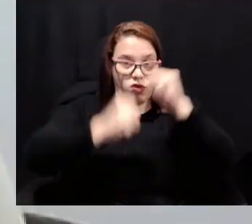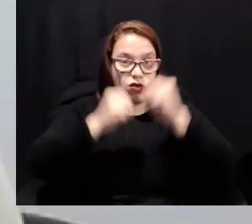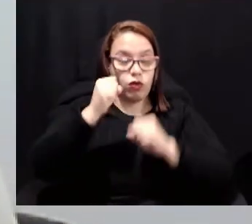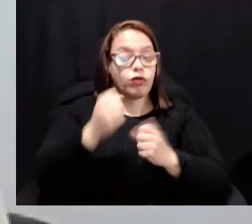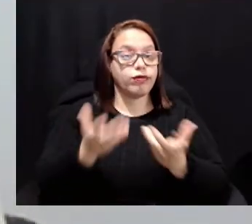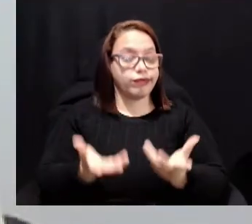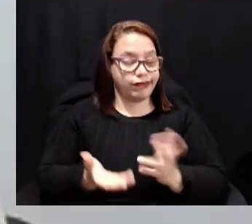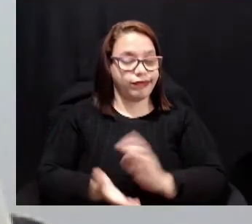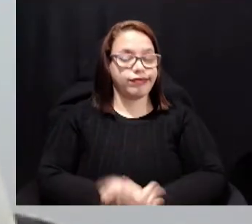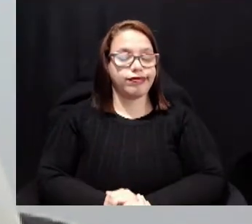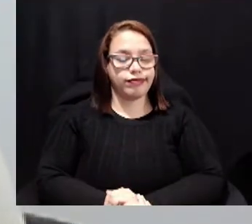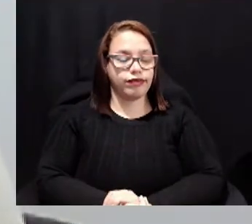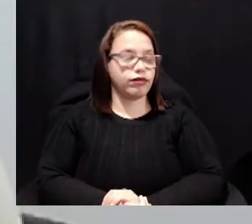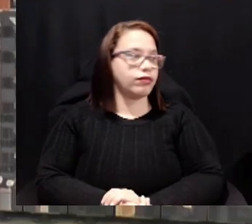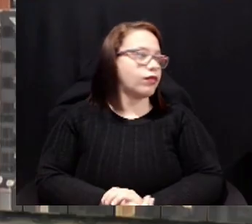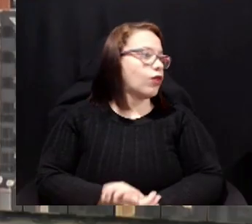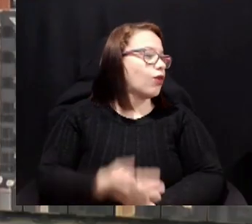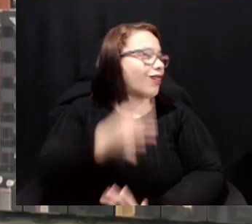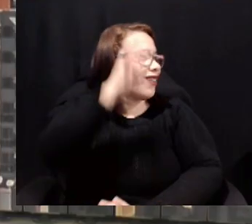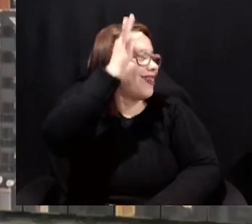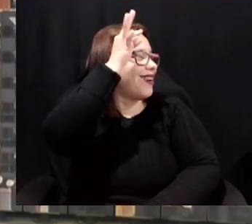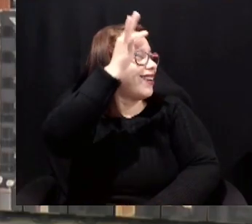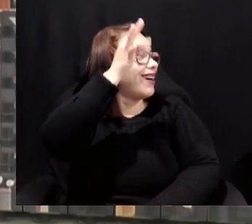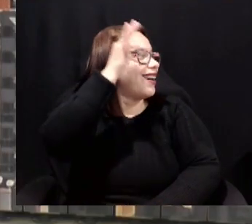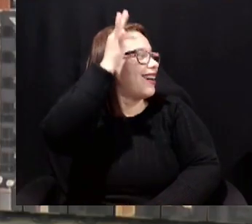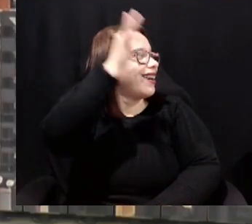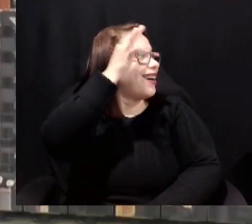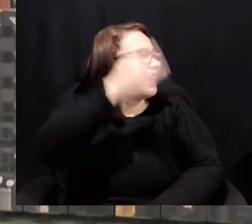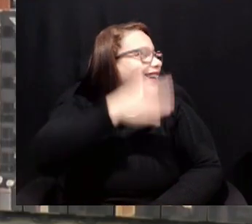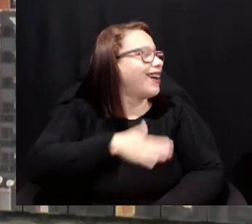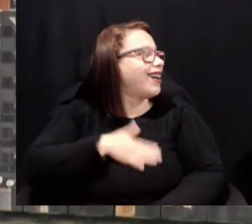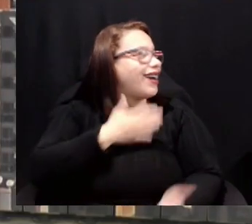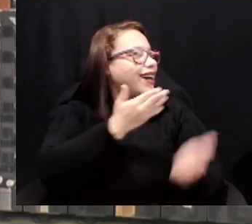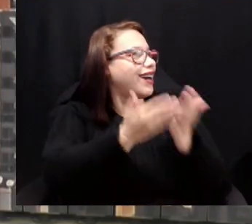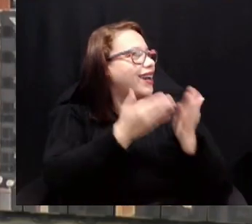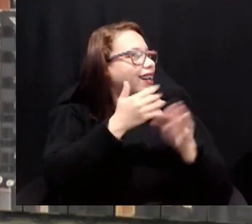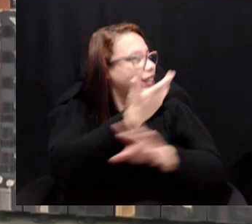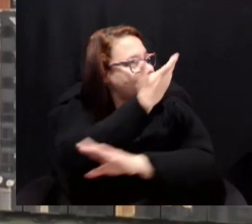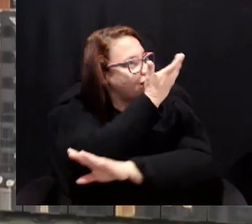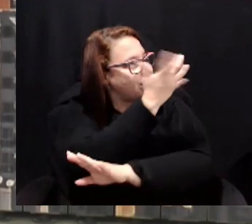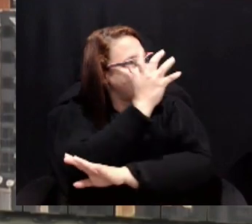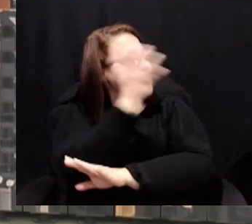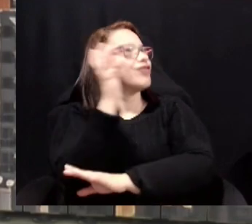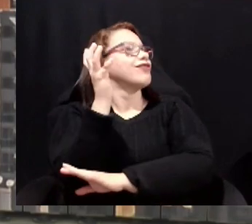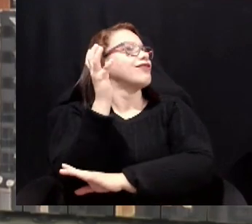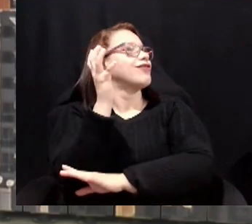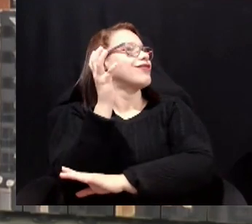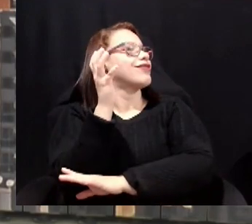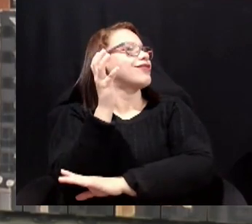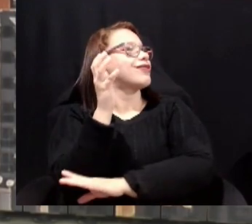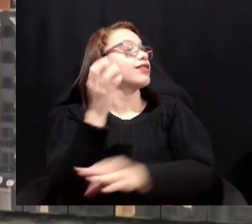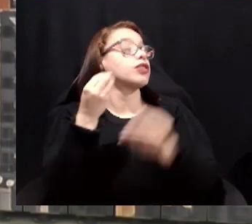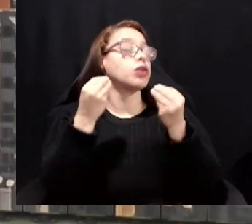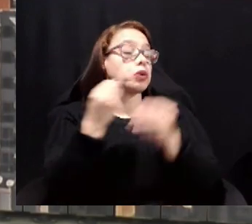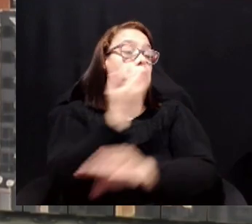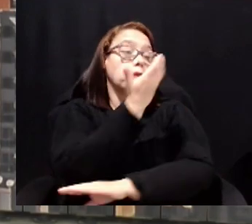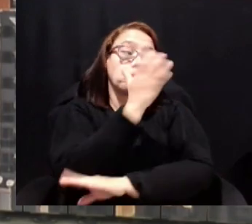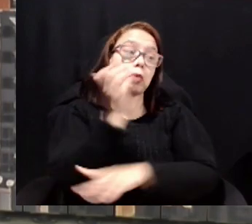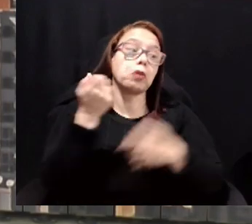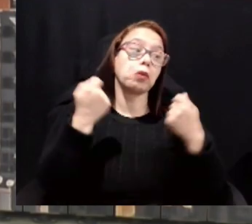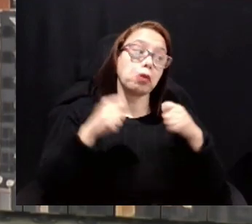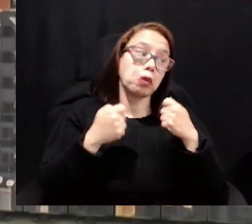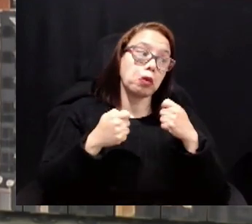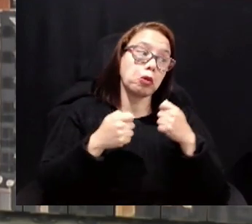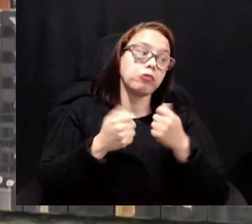poder calorífico. É até meio filosófico, né? Eu gostei de você comparando aí com a natureza, e assim como a